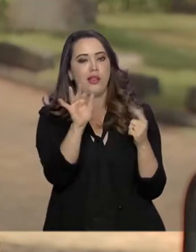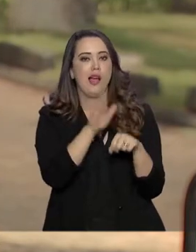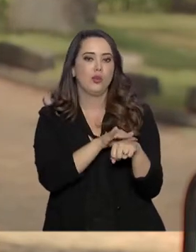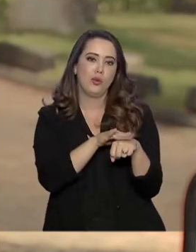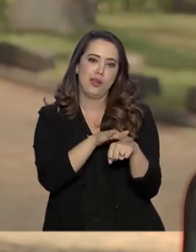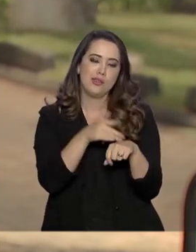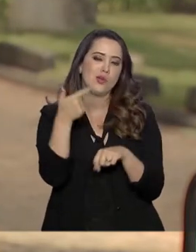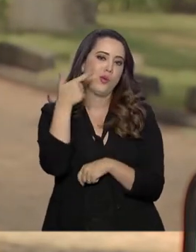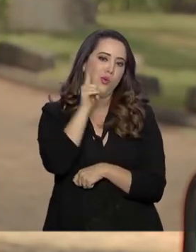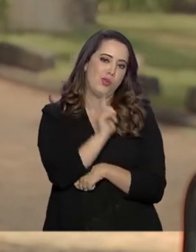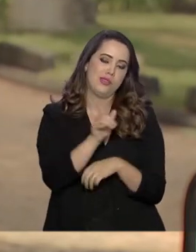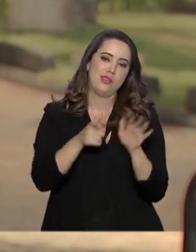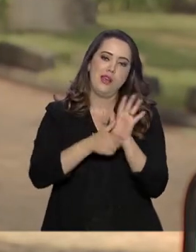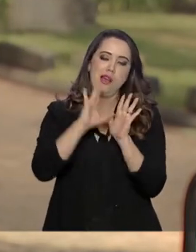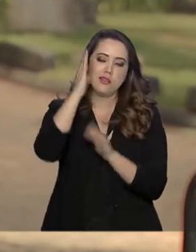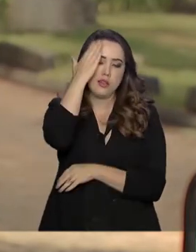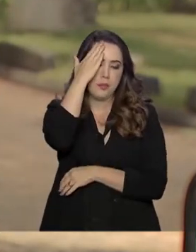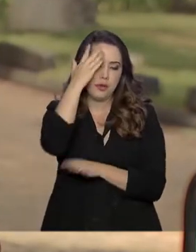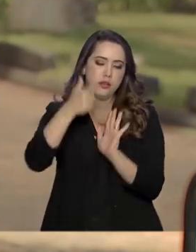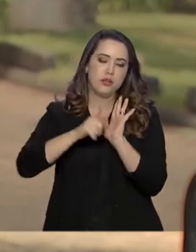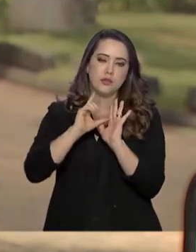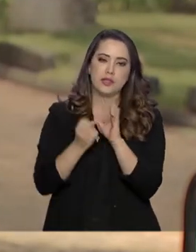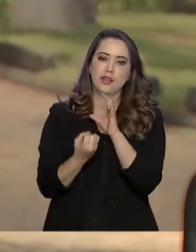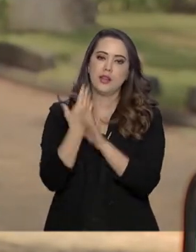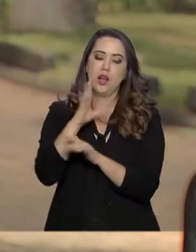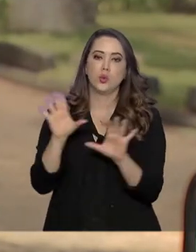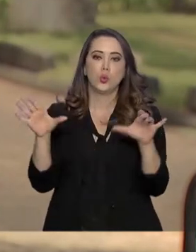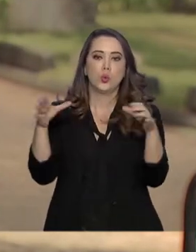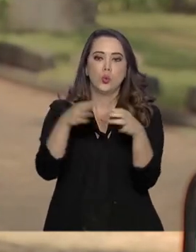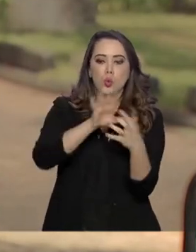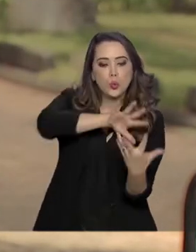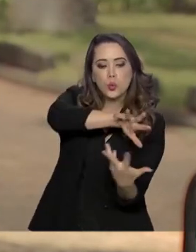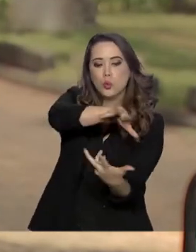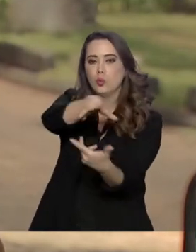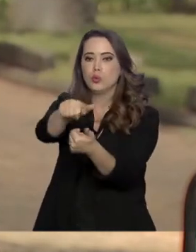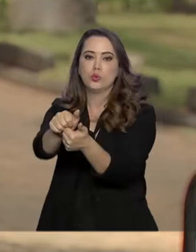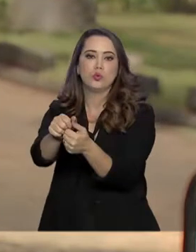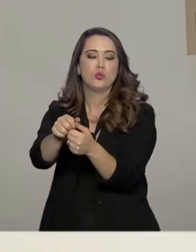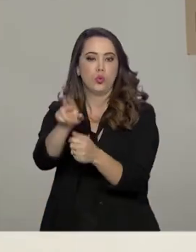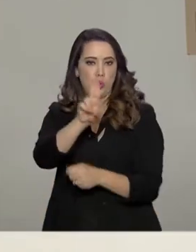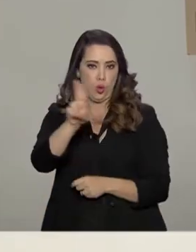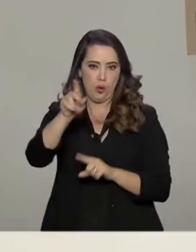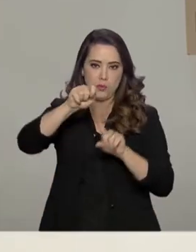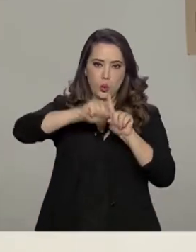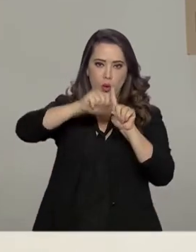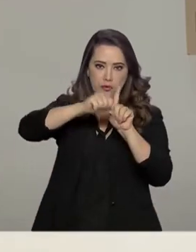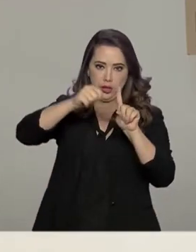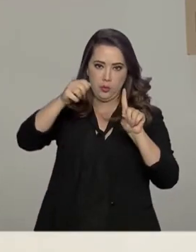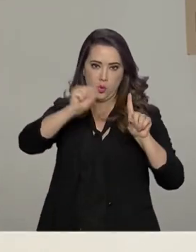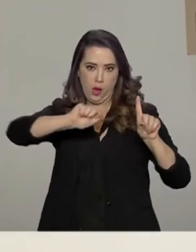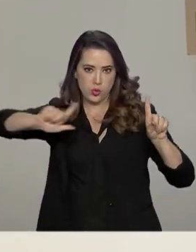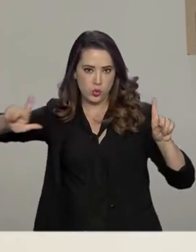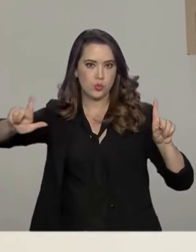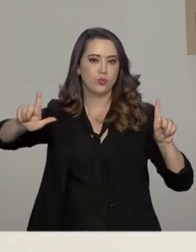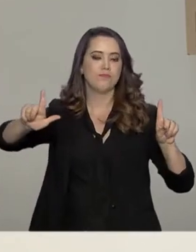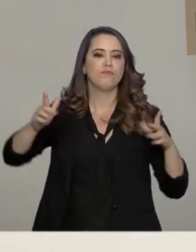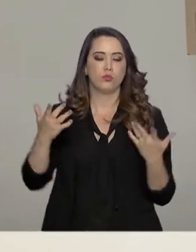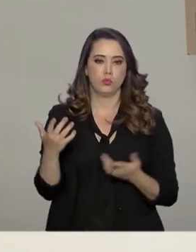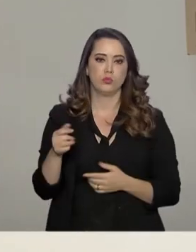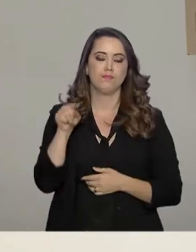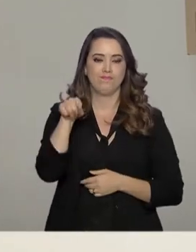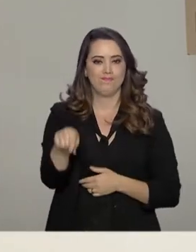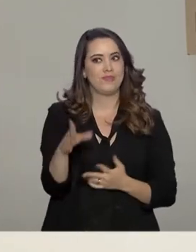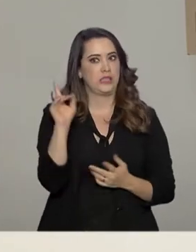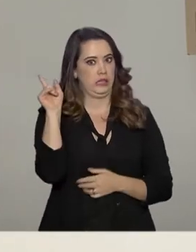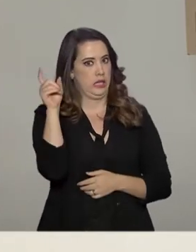obter um diagnóstico precoce, foi criado o Movimento Internacional Novembro Azul. Ajuda na conscientização, principalmente os homens que mais